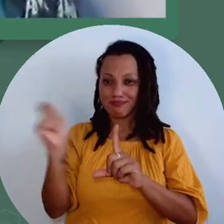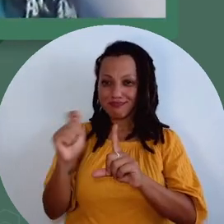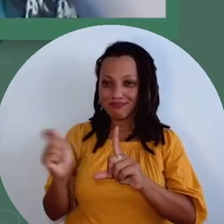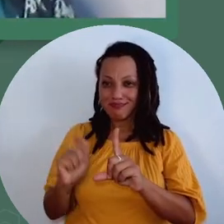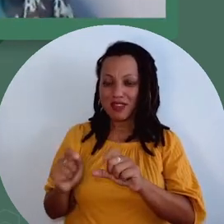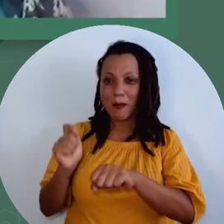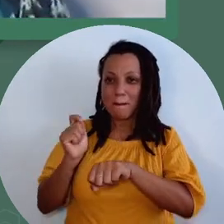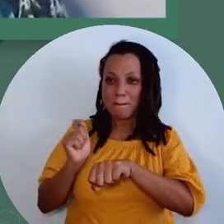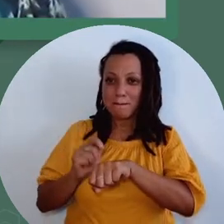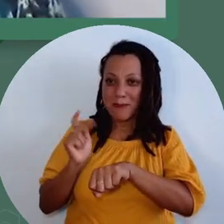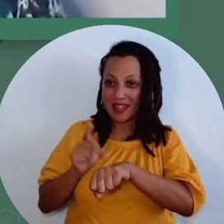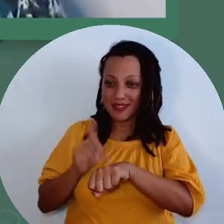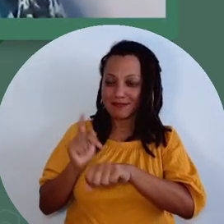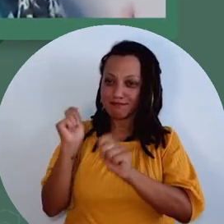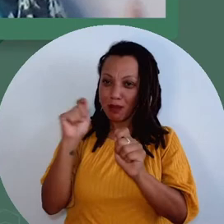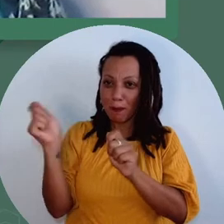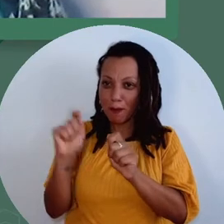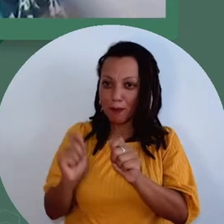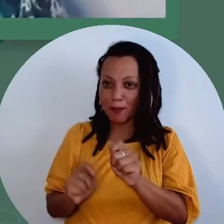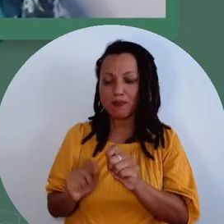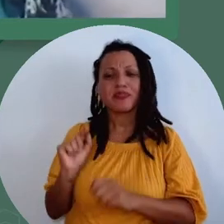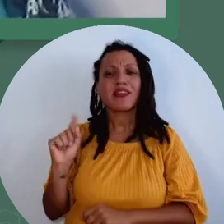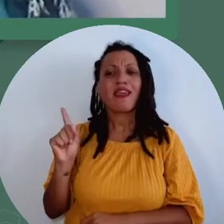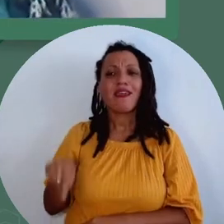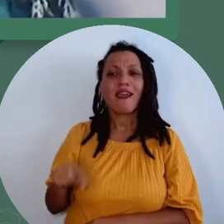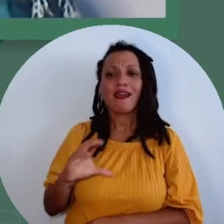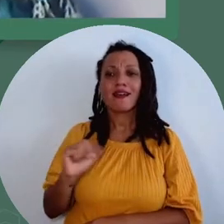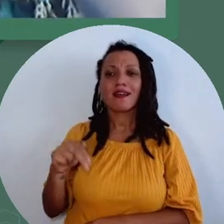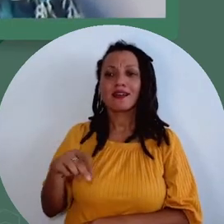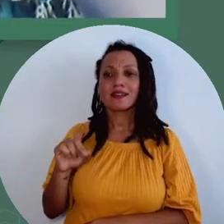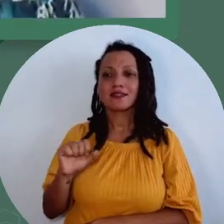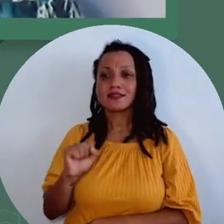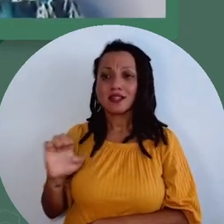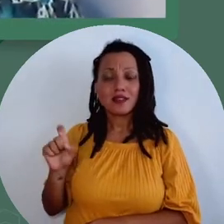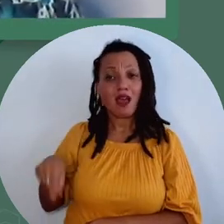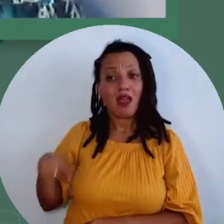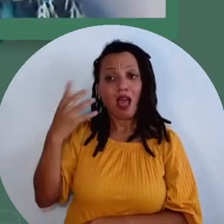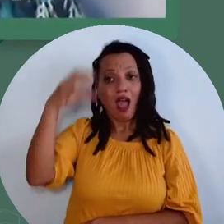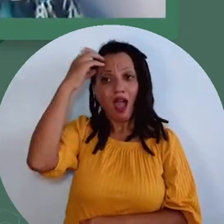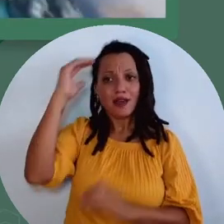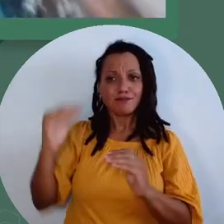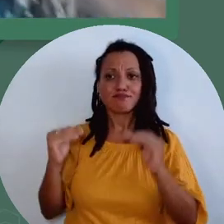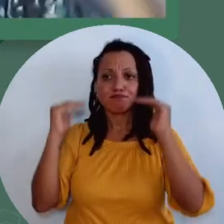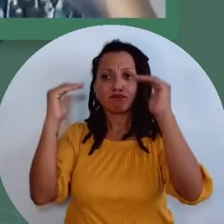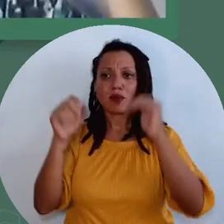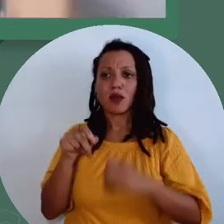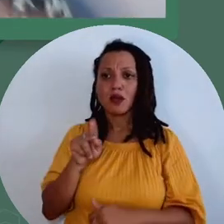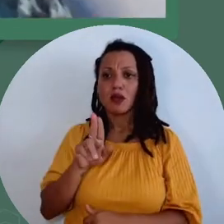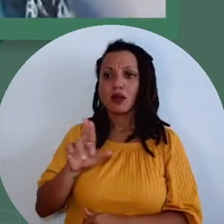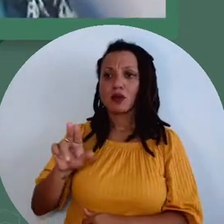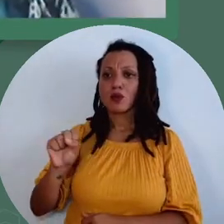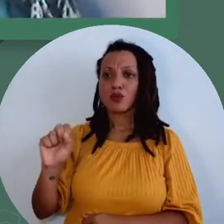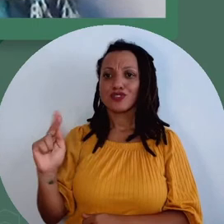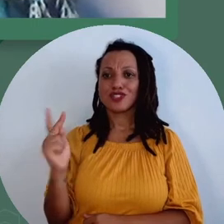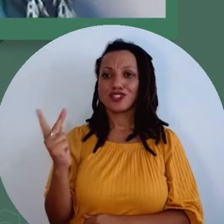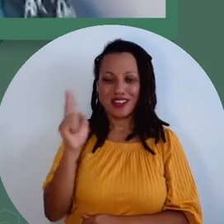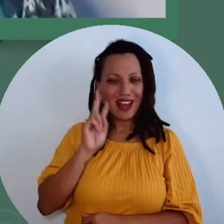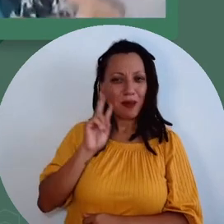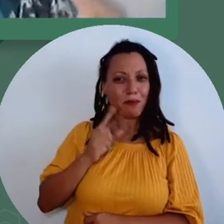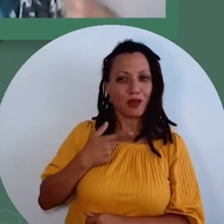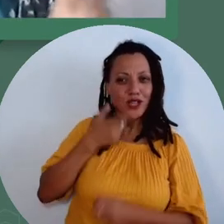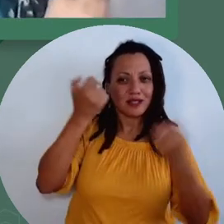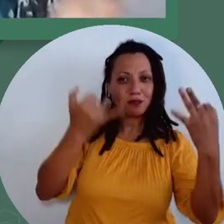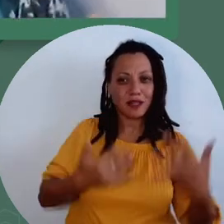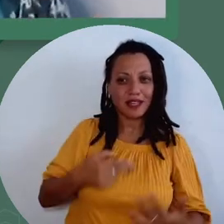pedra, que quem eram as Candaces? Elas eram as grandes rainhas soberanas do reino de Kush, né? Aquela que eu citei lá atrás com o Ney